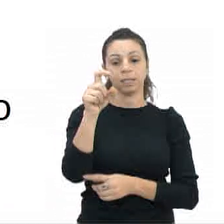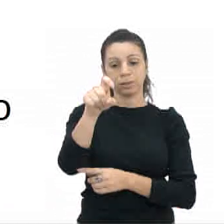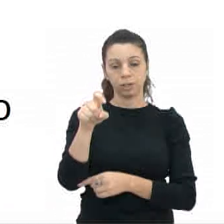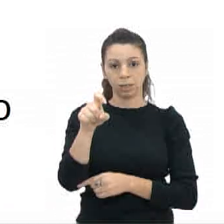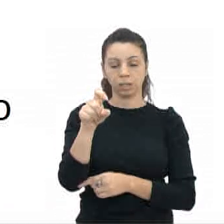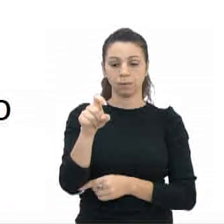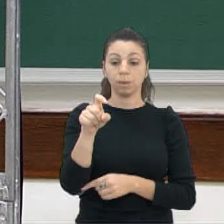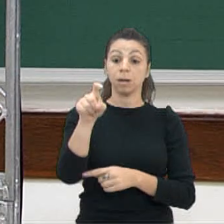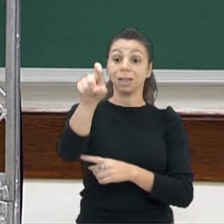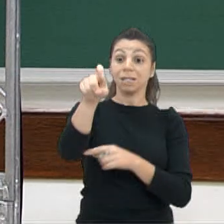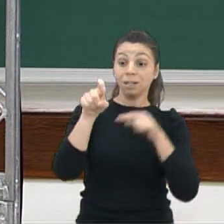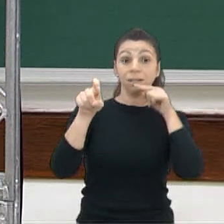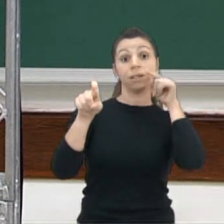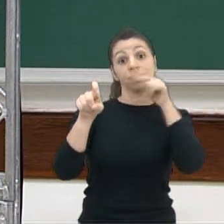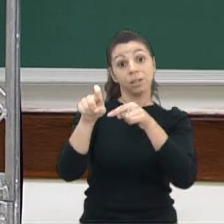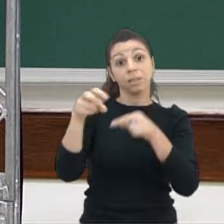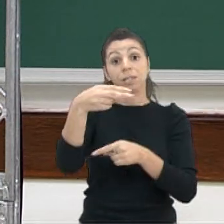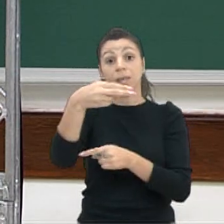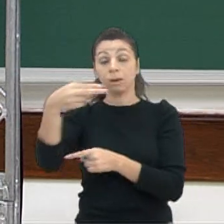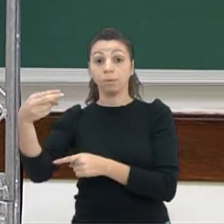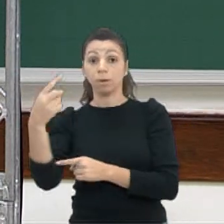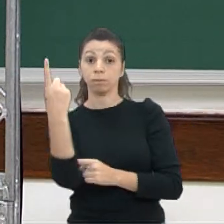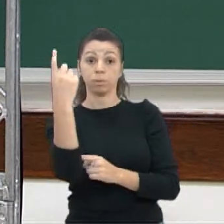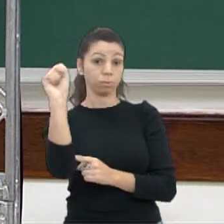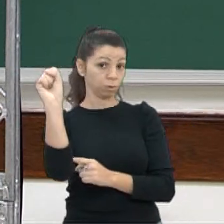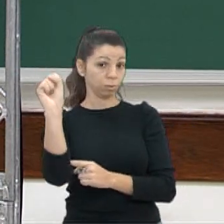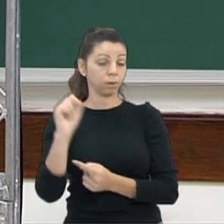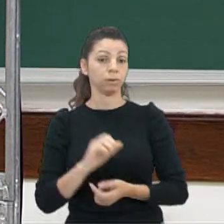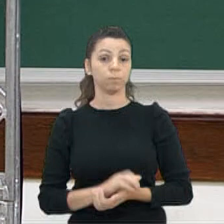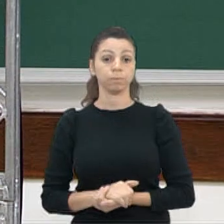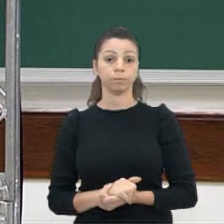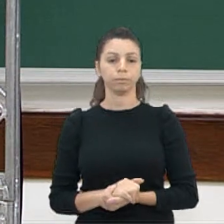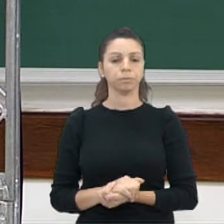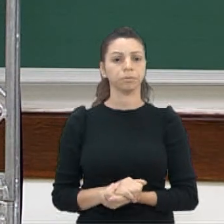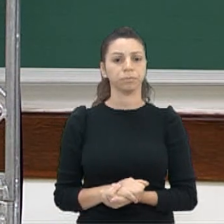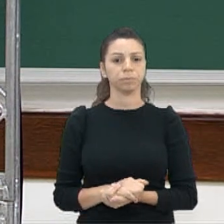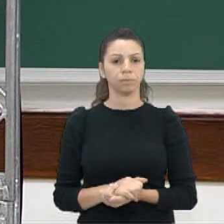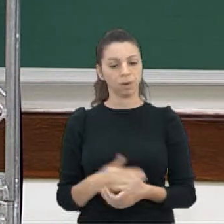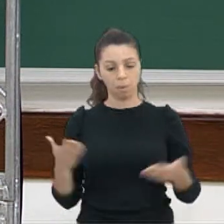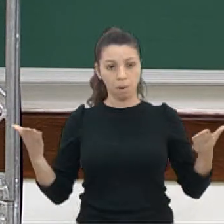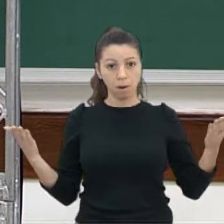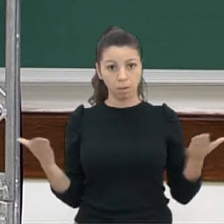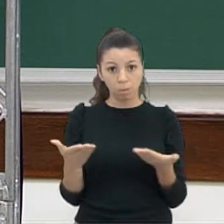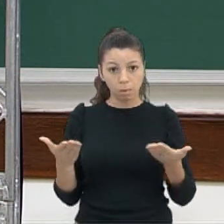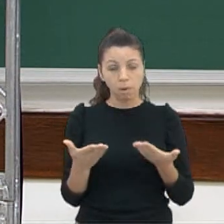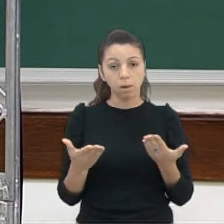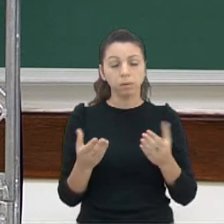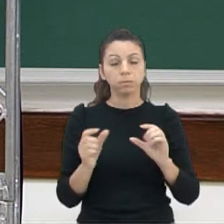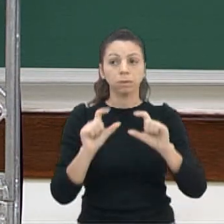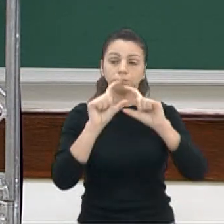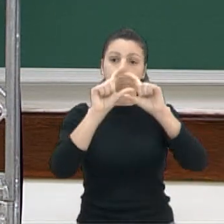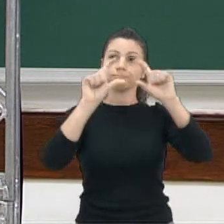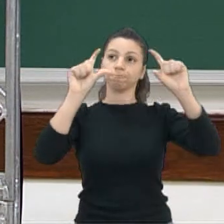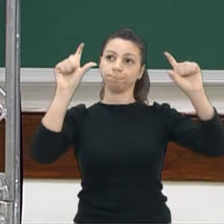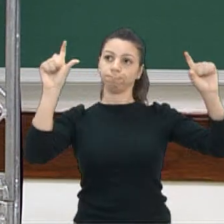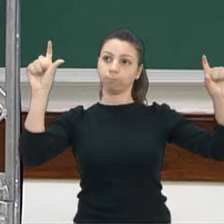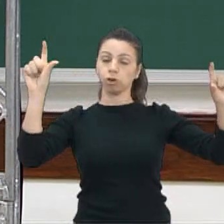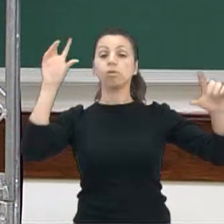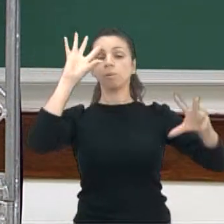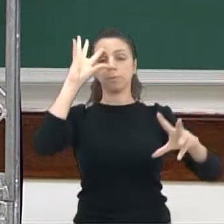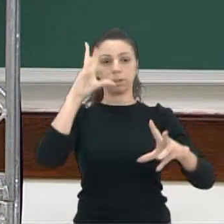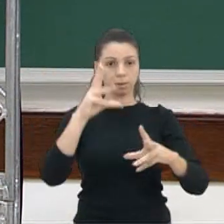entender aqui mais simples, tá? O que eu estou dizendo? Até agora, nós só montamos, elaboramos as